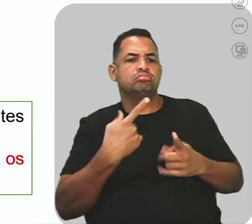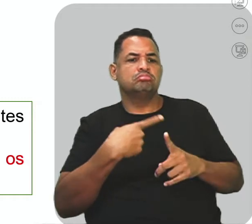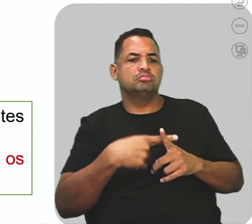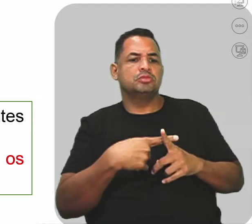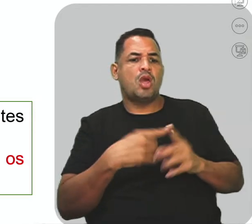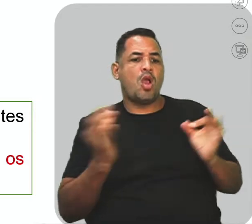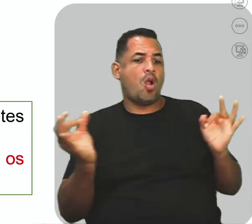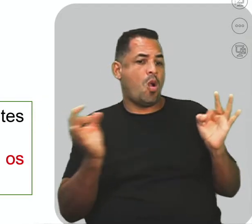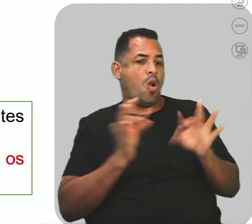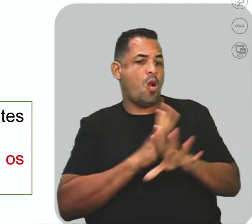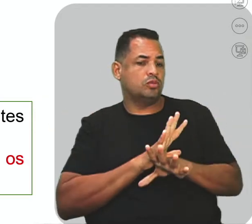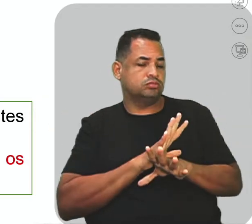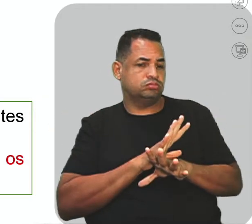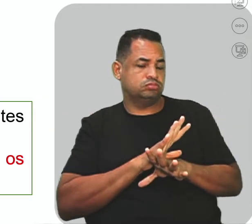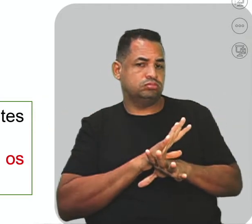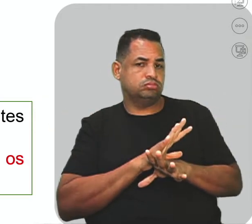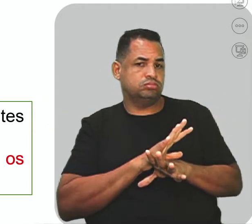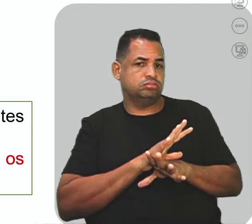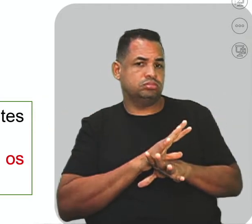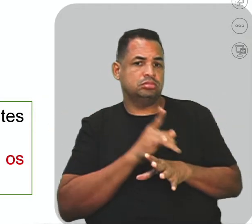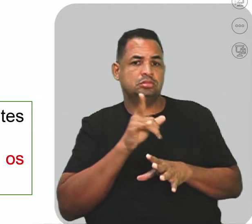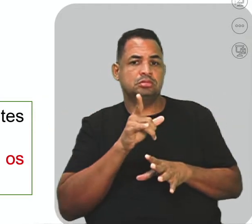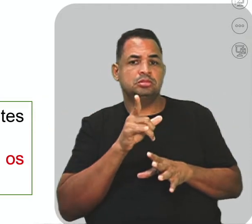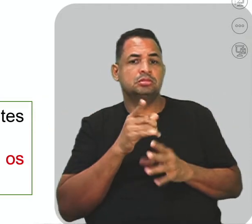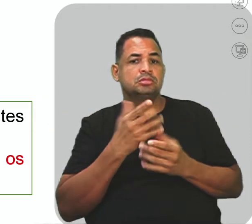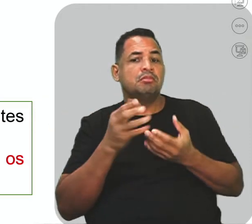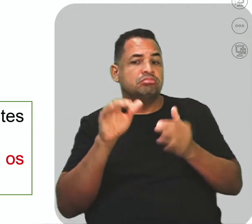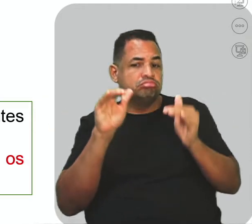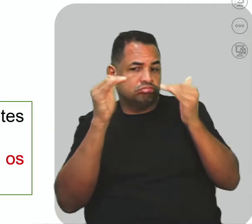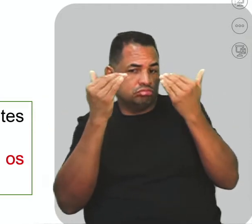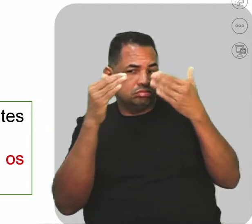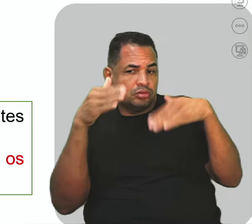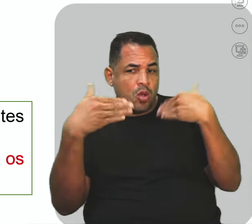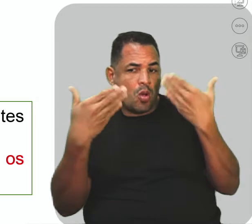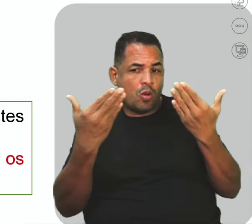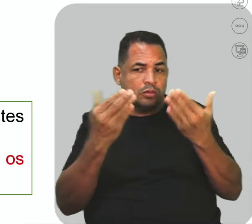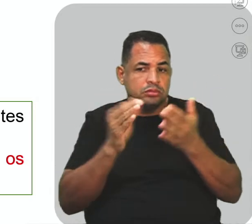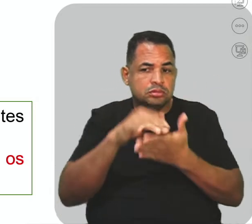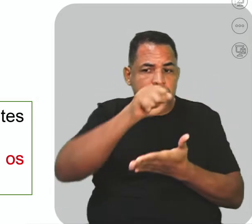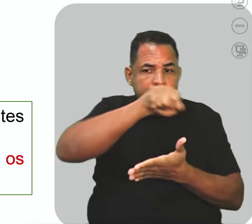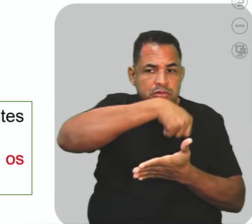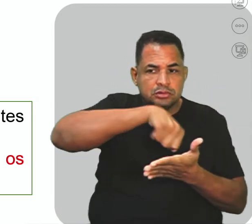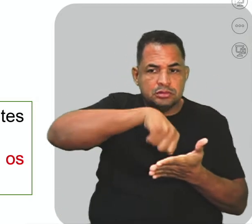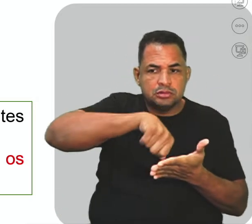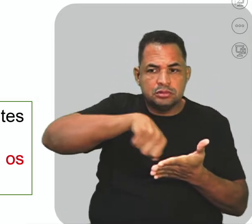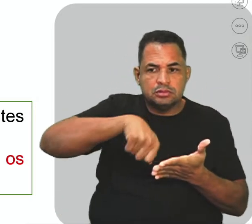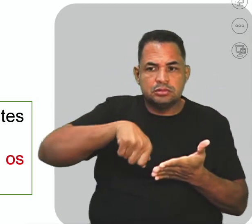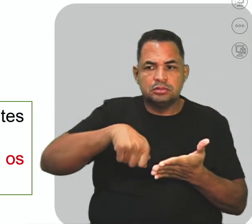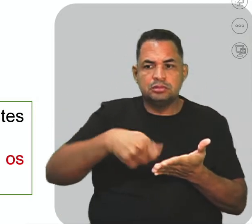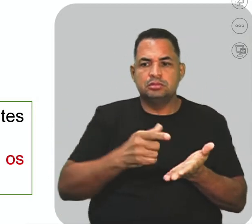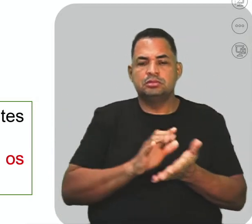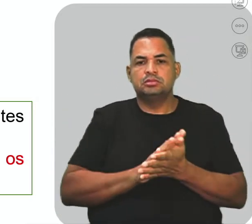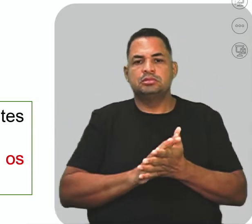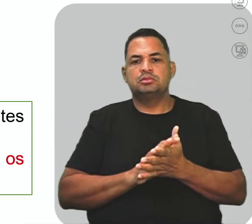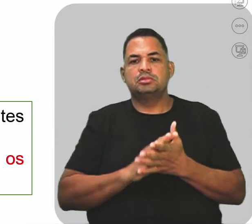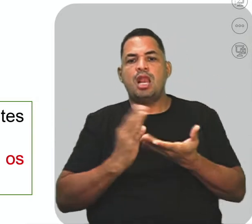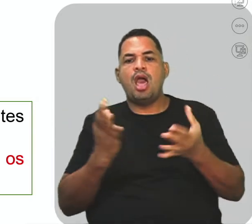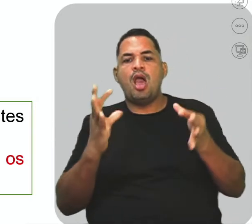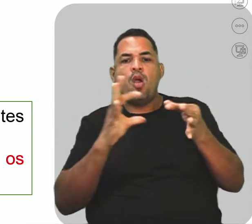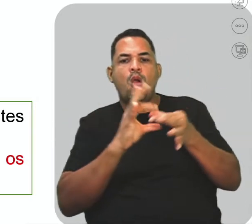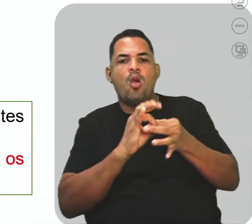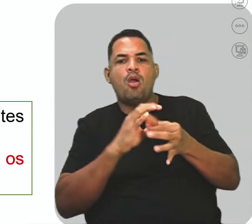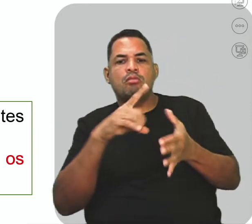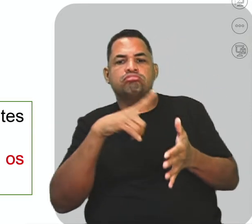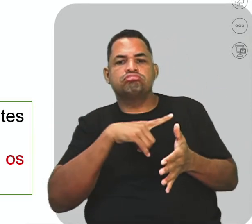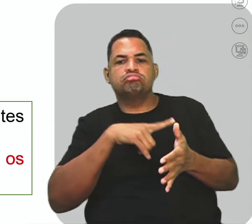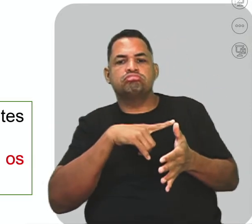de conclusão. Então, isto é para chamar a atenção quando você estiver produzindo o seu texto. As conjunções, elas têm